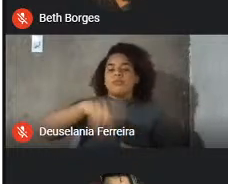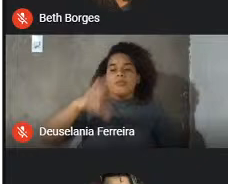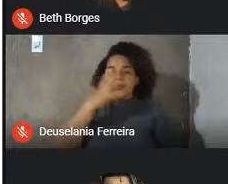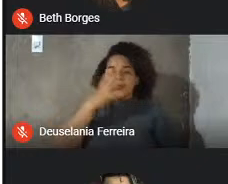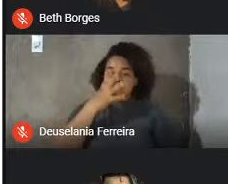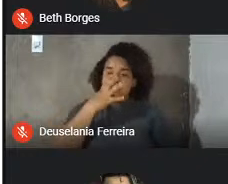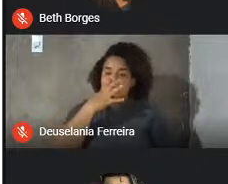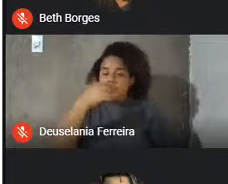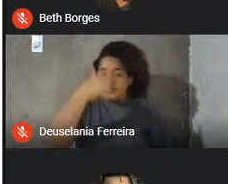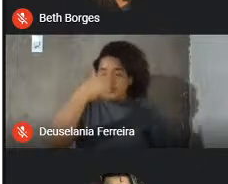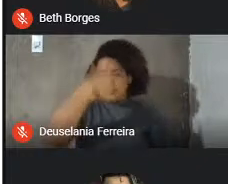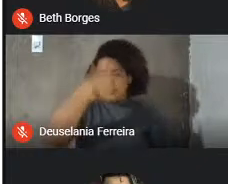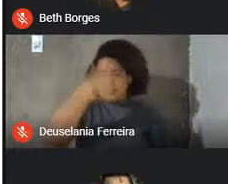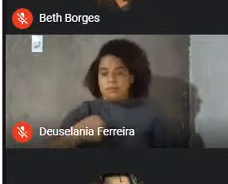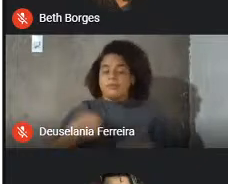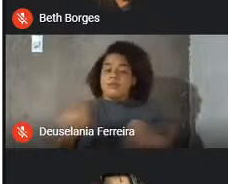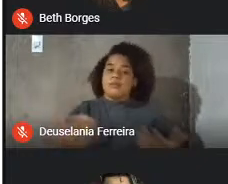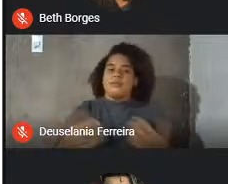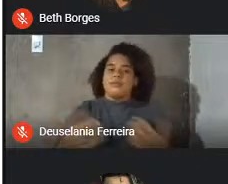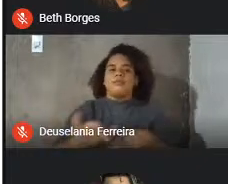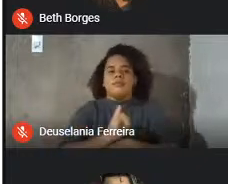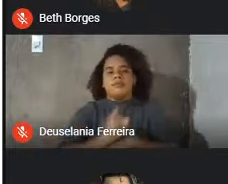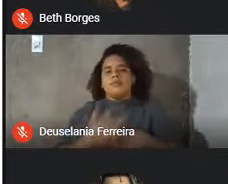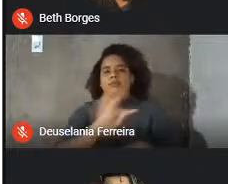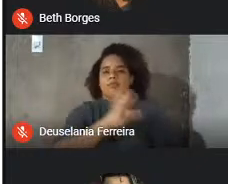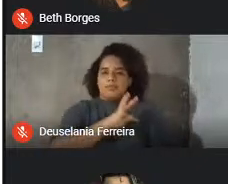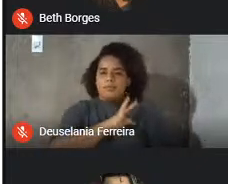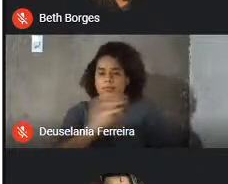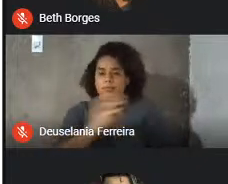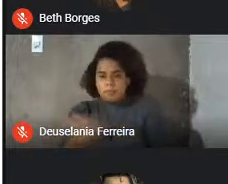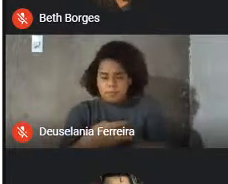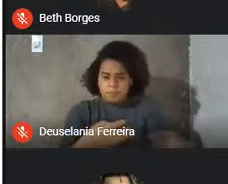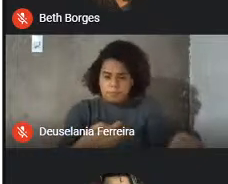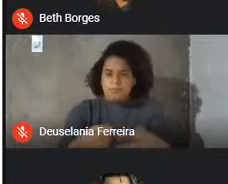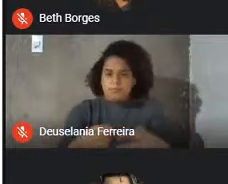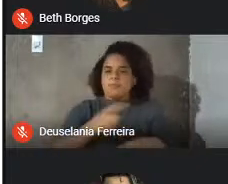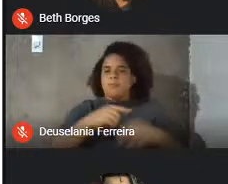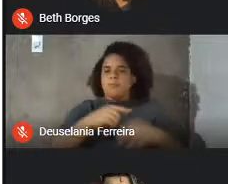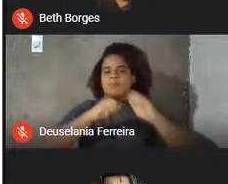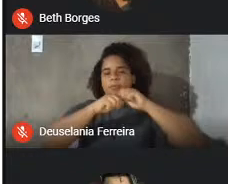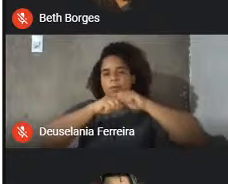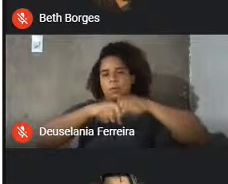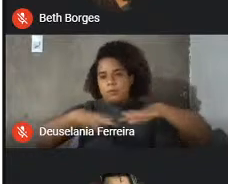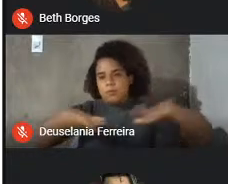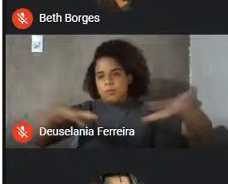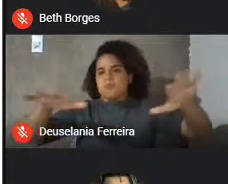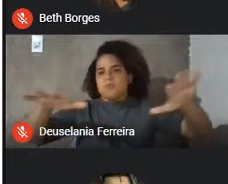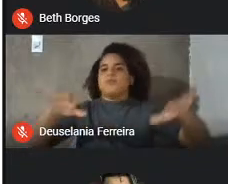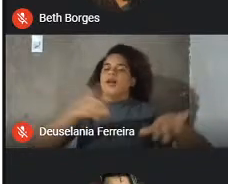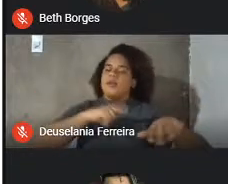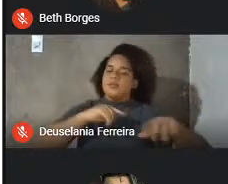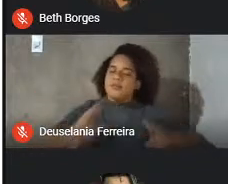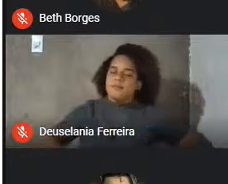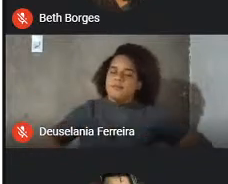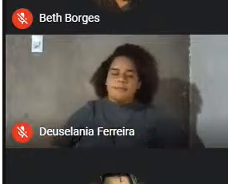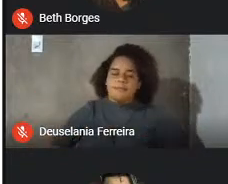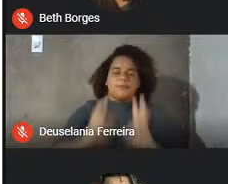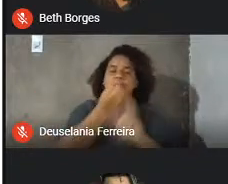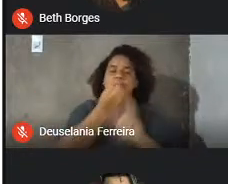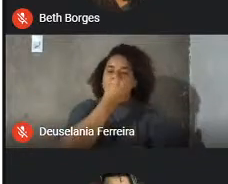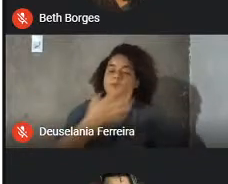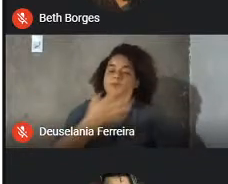pois essas técnicas inovadoras, essas técnicas que têm uma grande repercussão, elas têm uma grande valia, mas para elas chegarem num